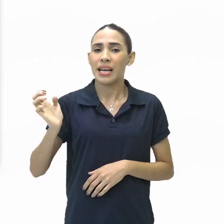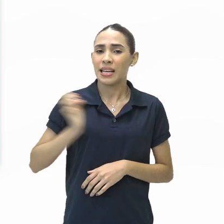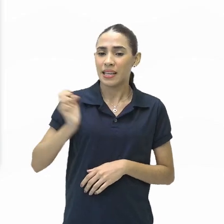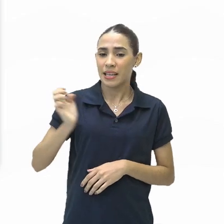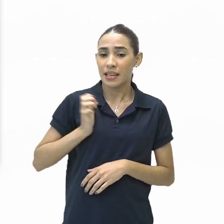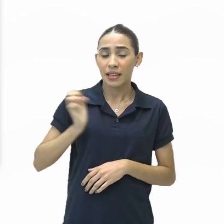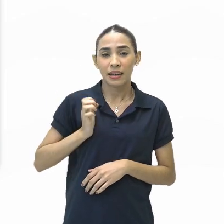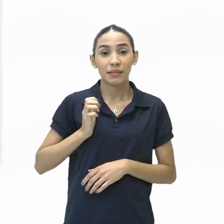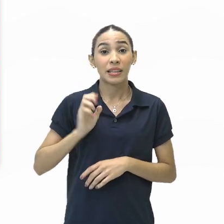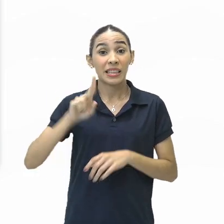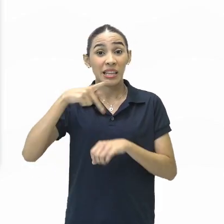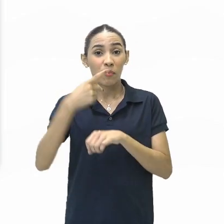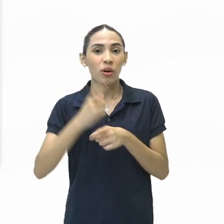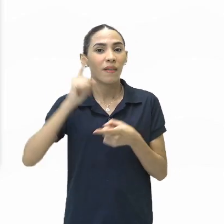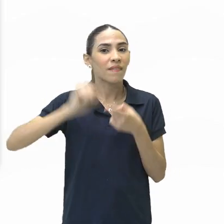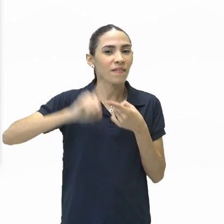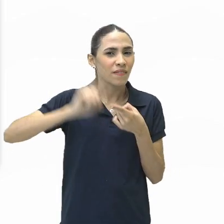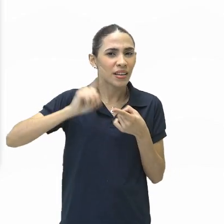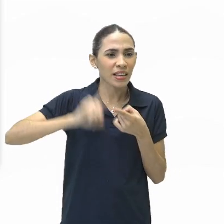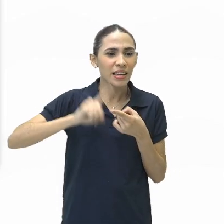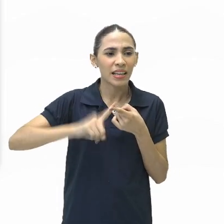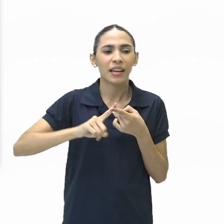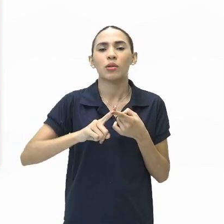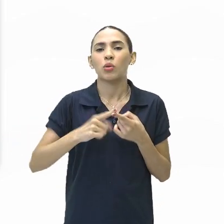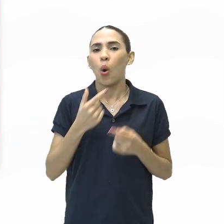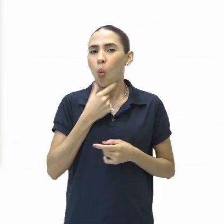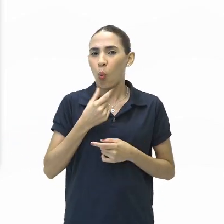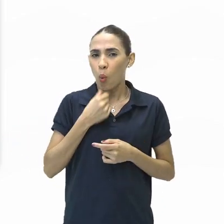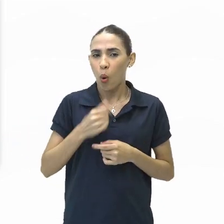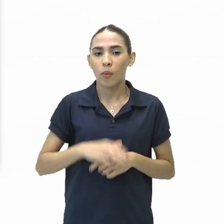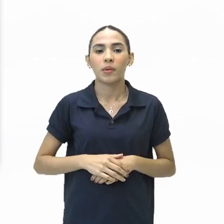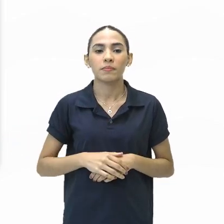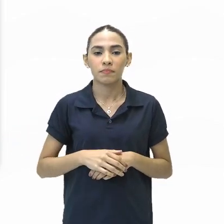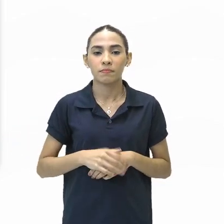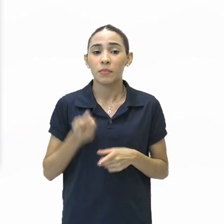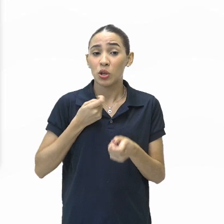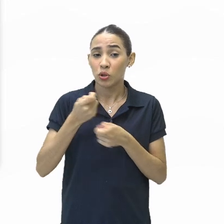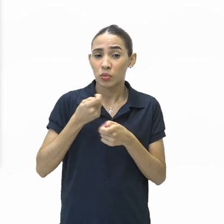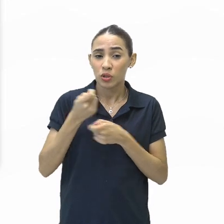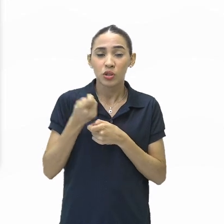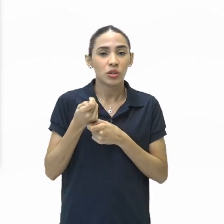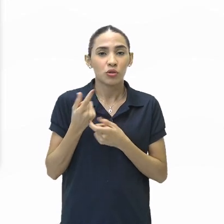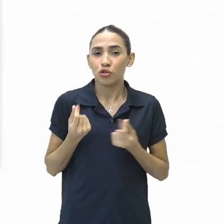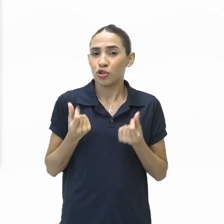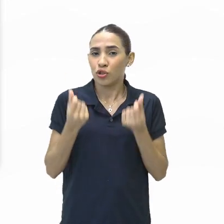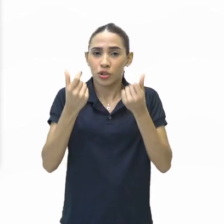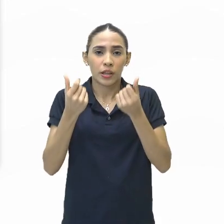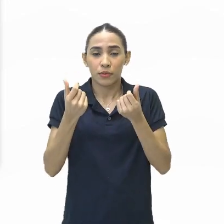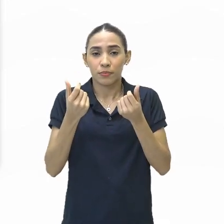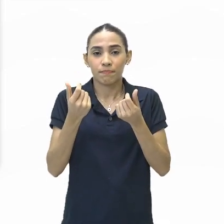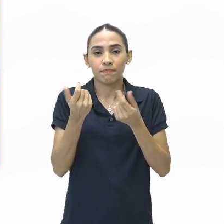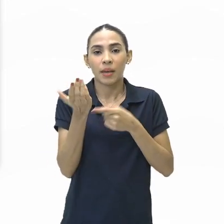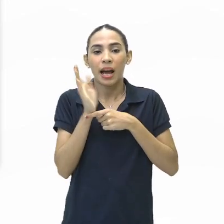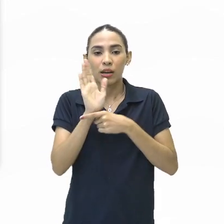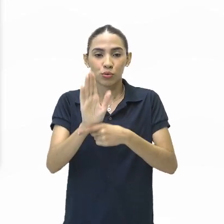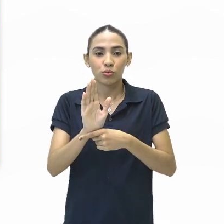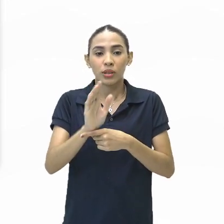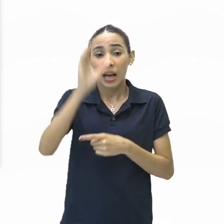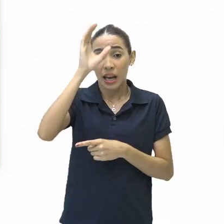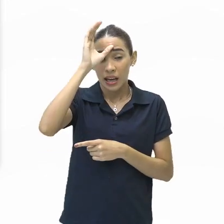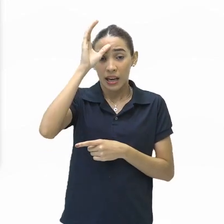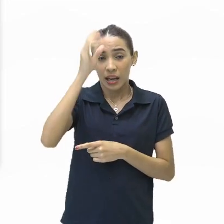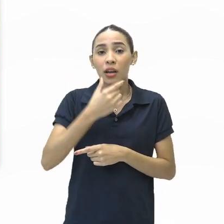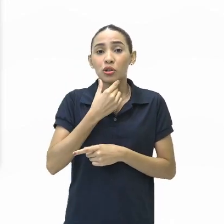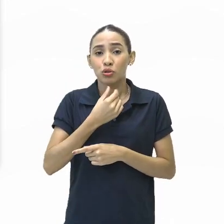Lógico que ela tinha que se vingar, né? Ela administra a própria herança com a ajuda do seu tio e tutor, senhor